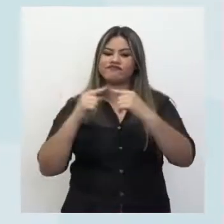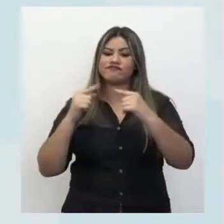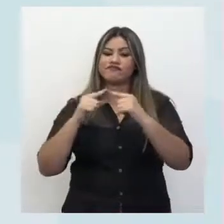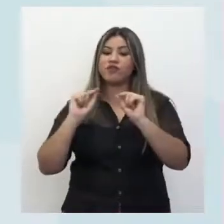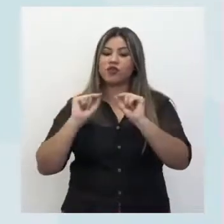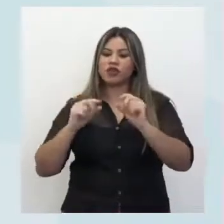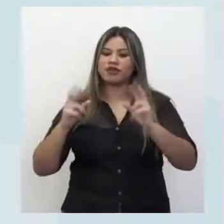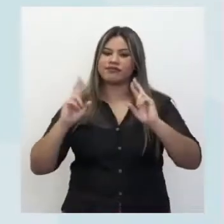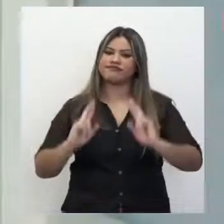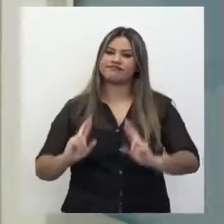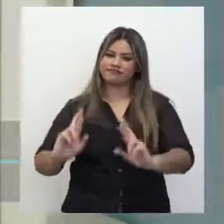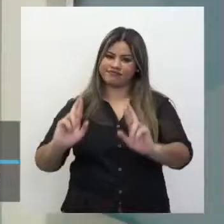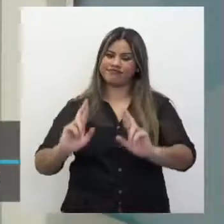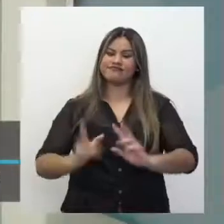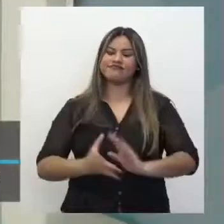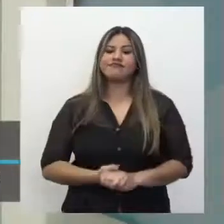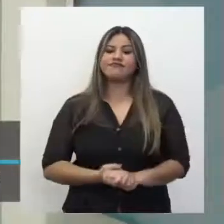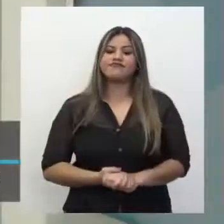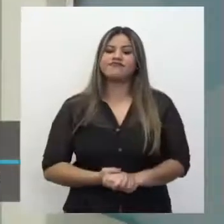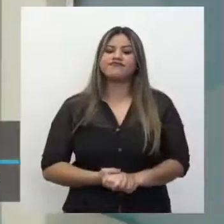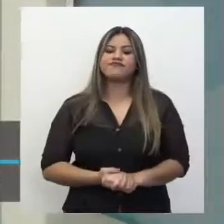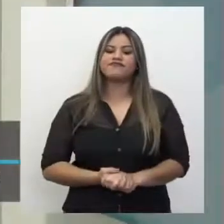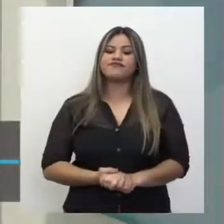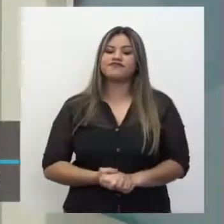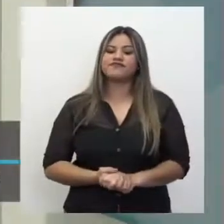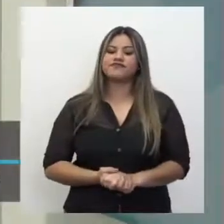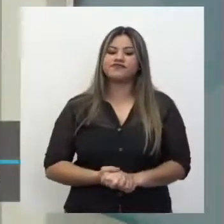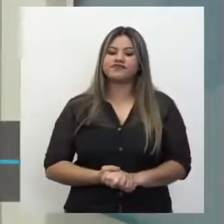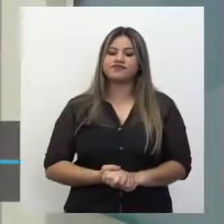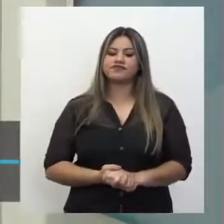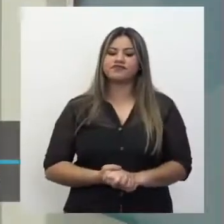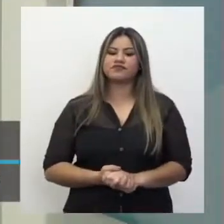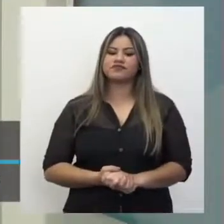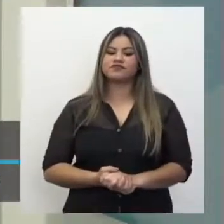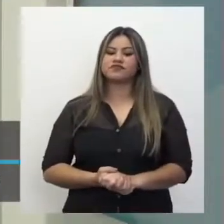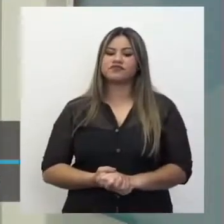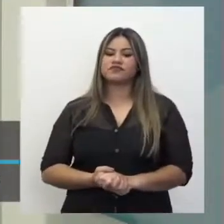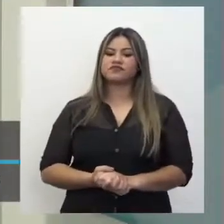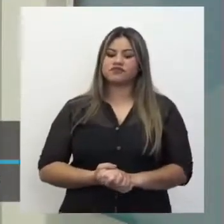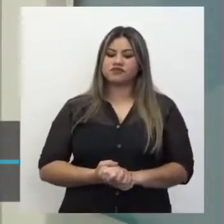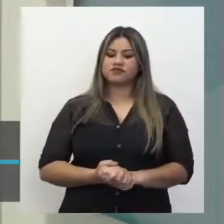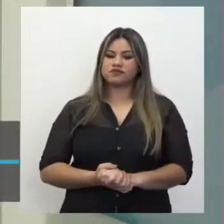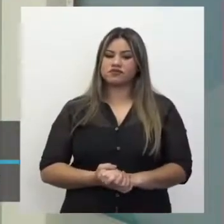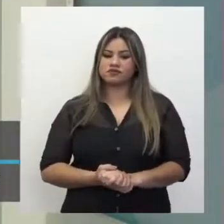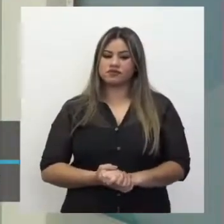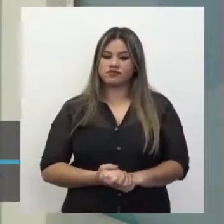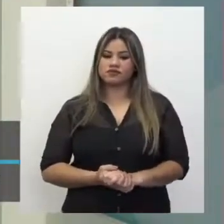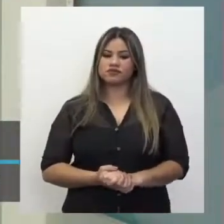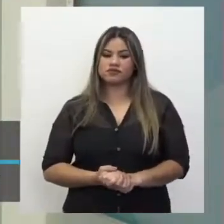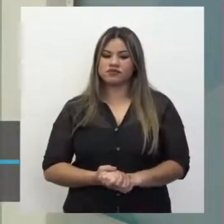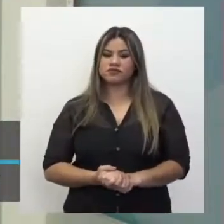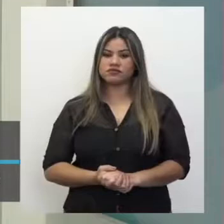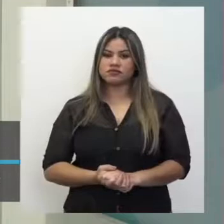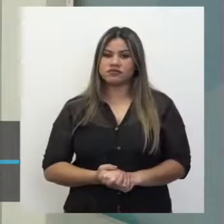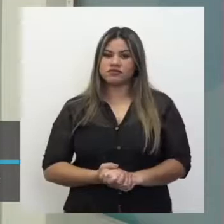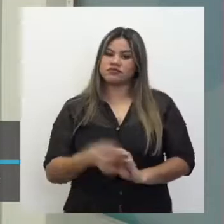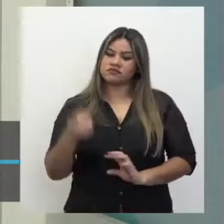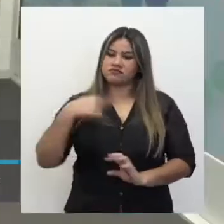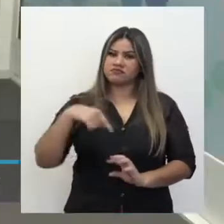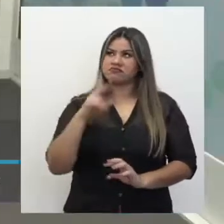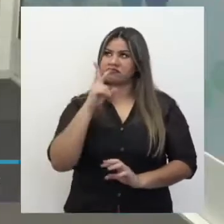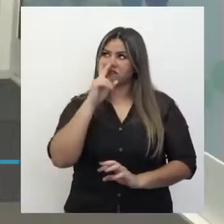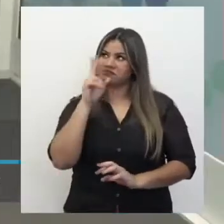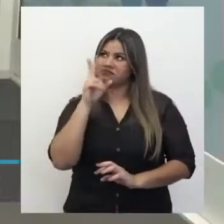o respeito. A gente tinha, na verdade, para a gente até parecia